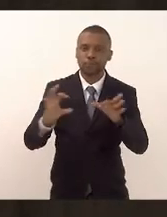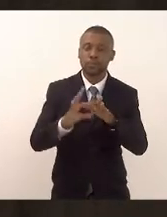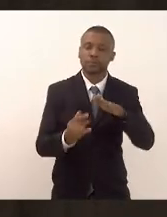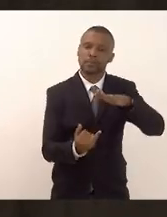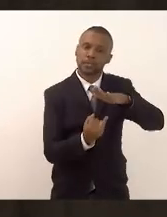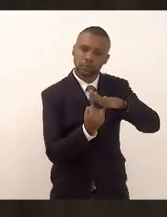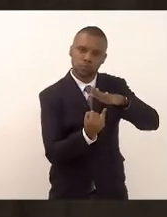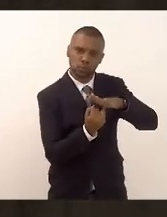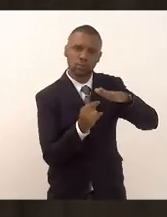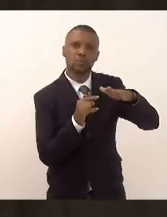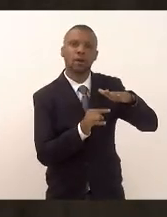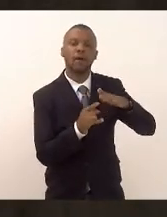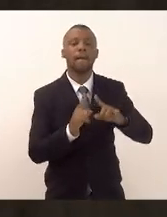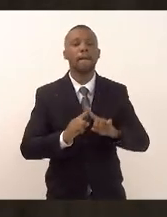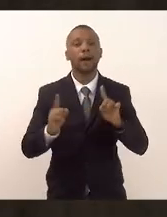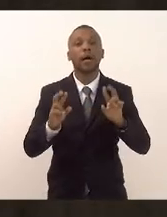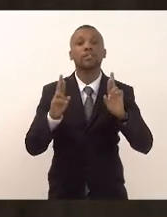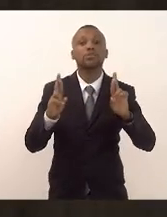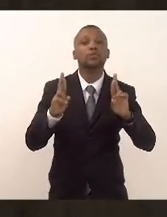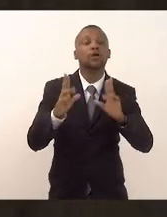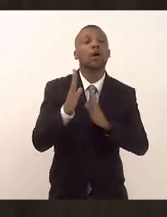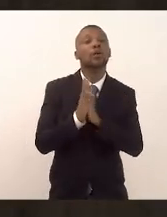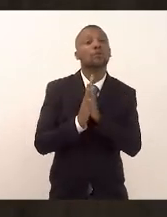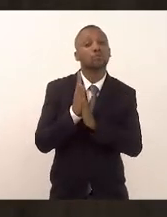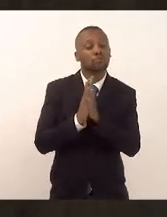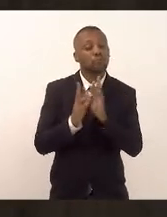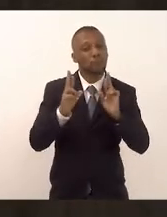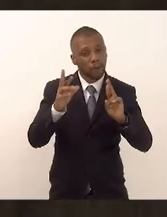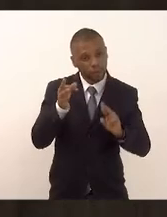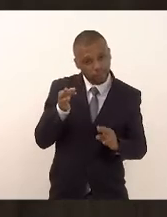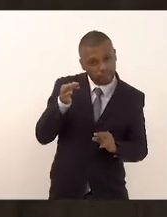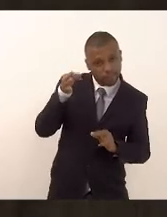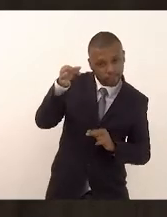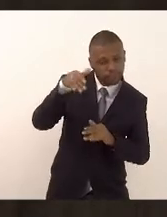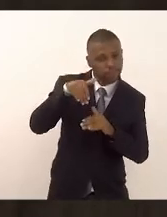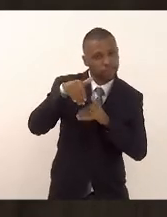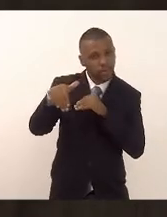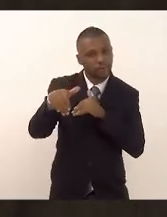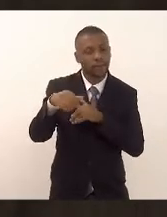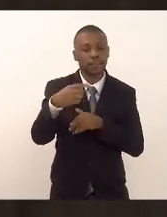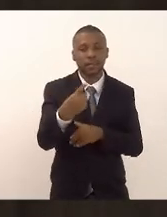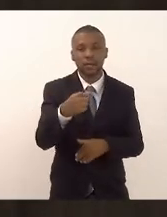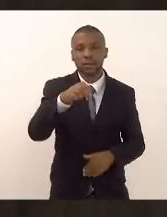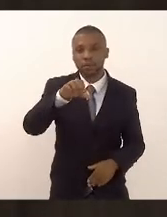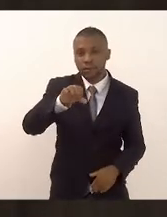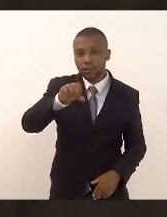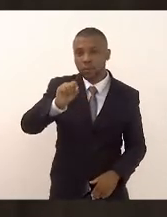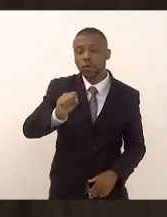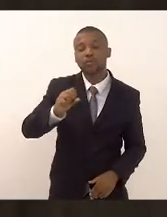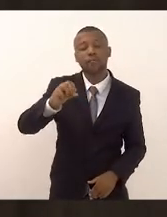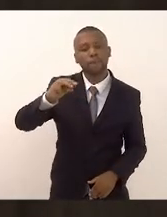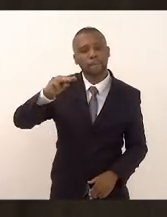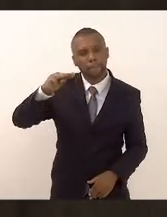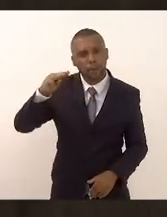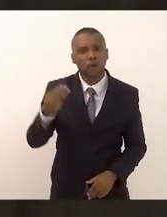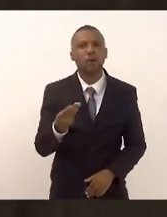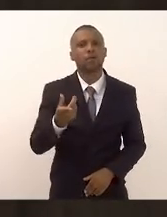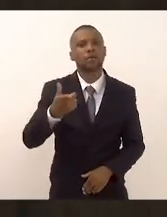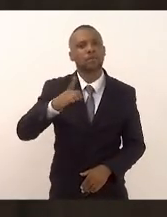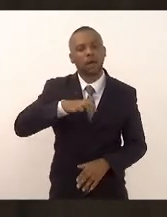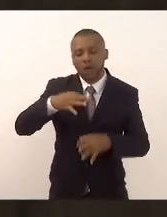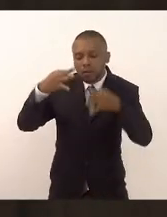nós esperamos que, em breve, o valor restante, que é de 198 milhões, seja